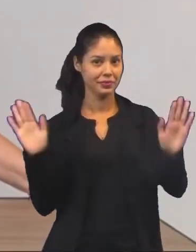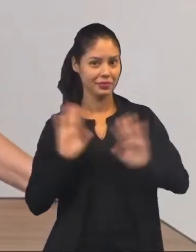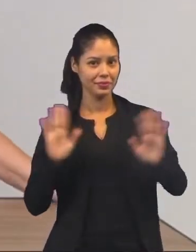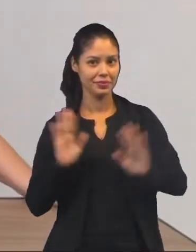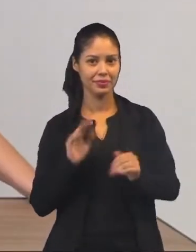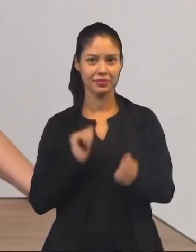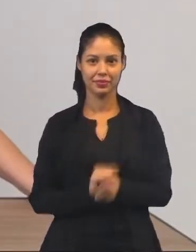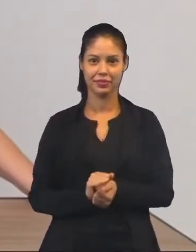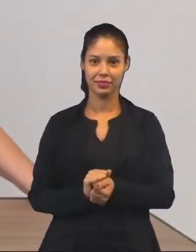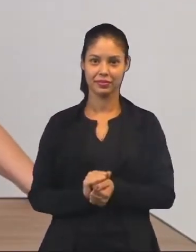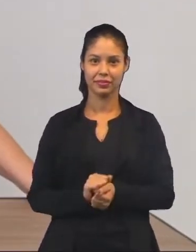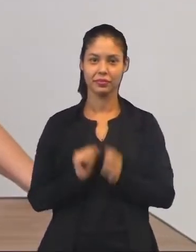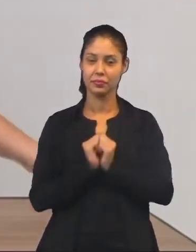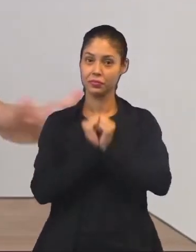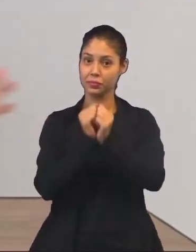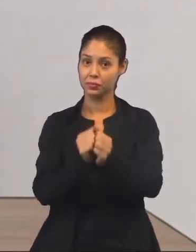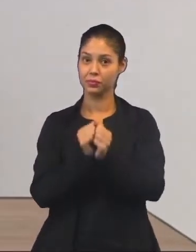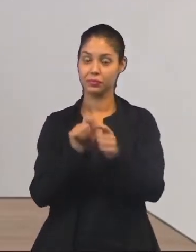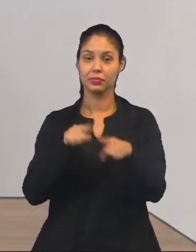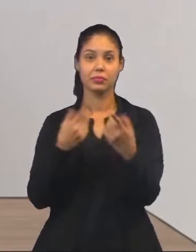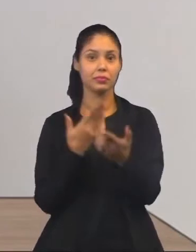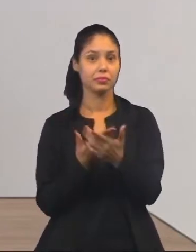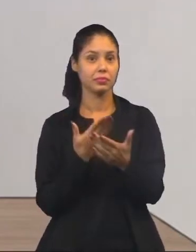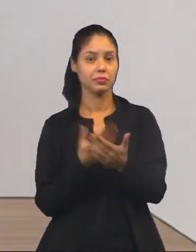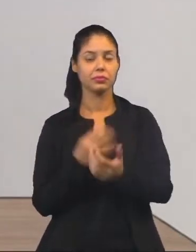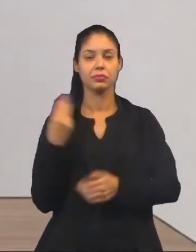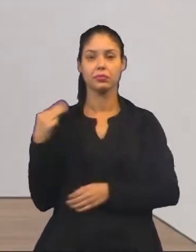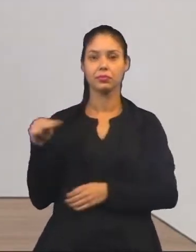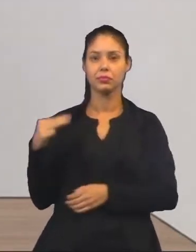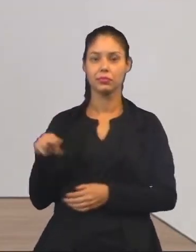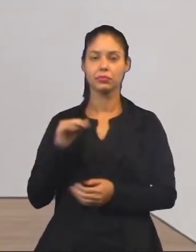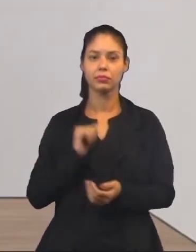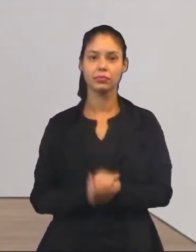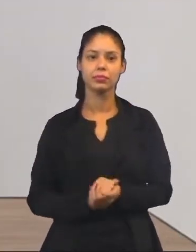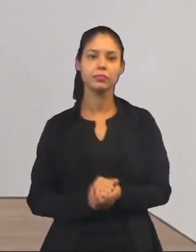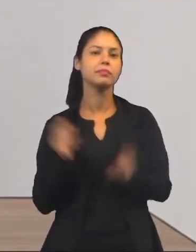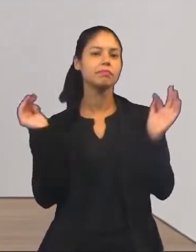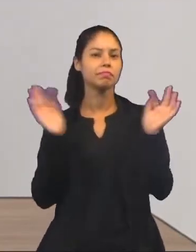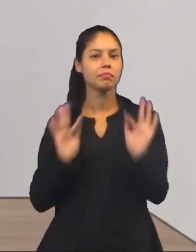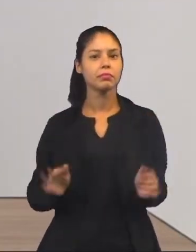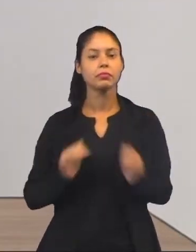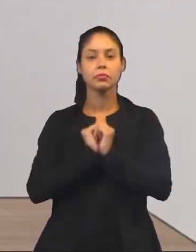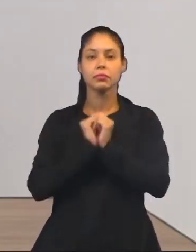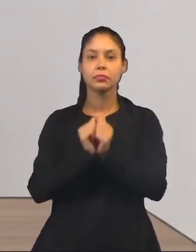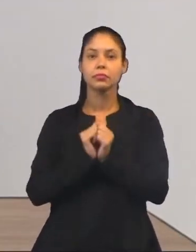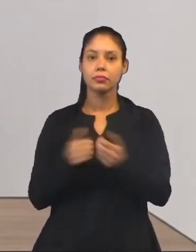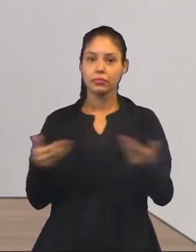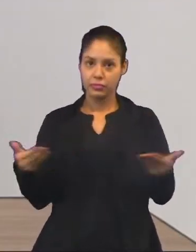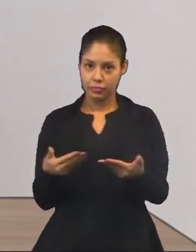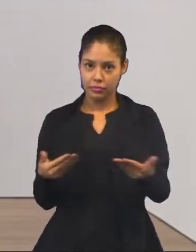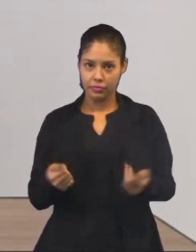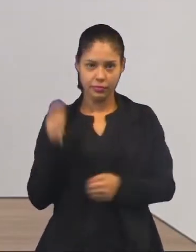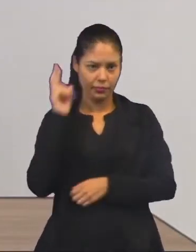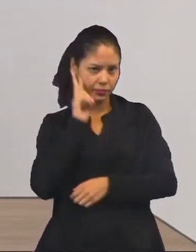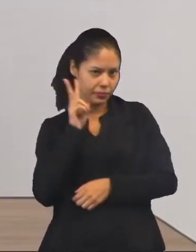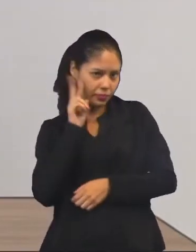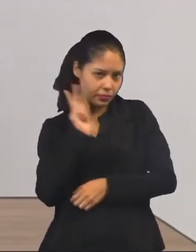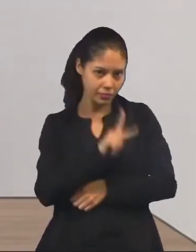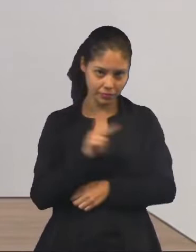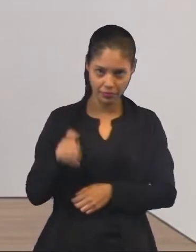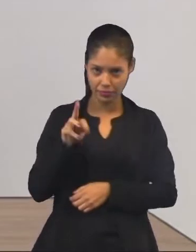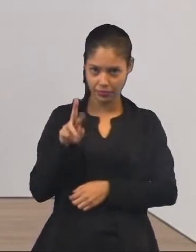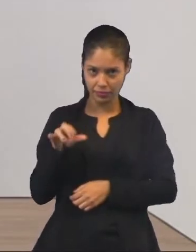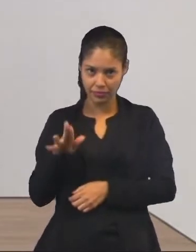Olá, turma! Estamos aqui hoje juntos para mais uma aula de matemática. Estou muito feliz em ter você comigo. Quero te lembrar que sou a